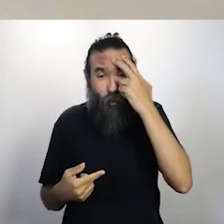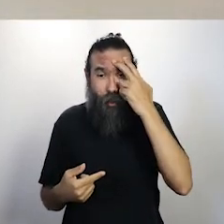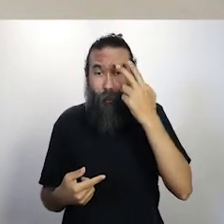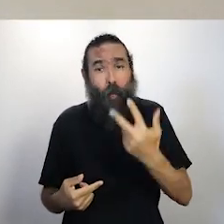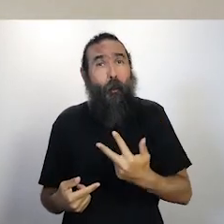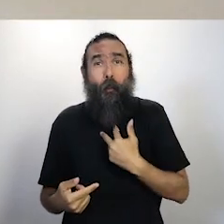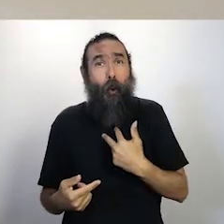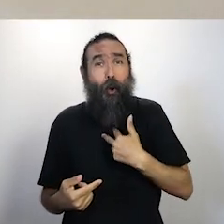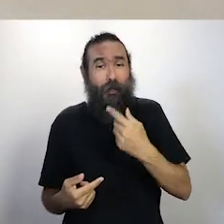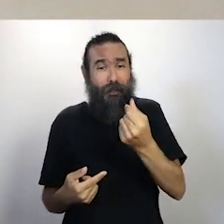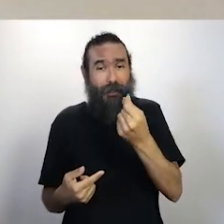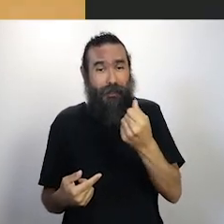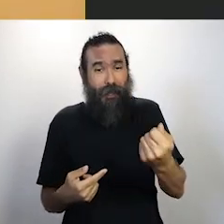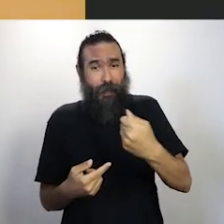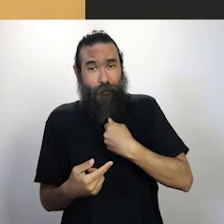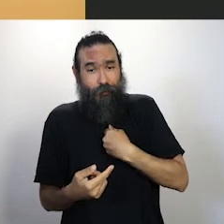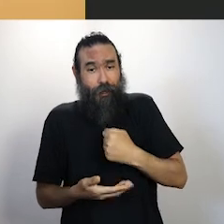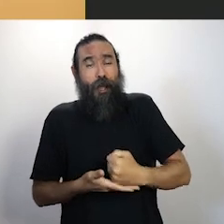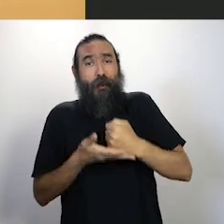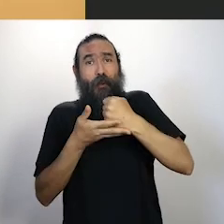tal falei que não pode não pode